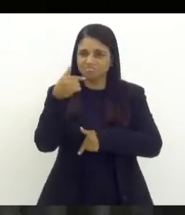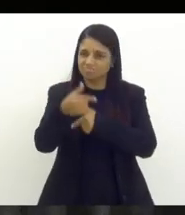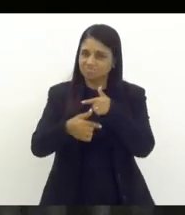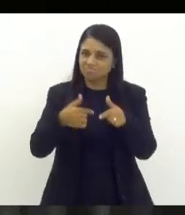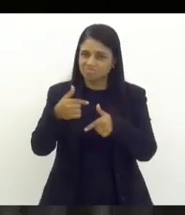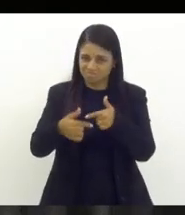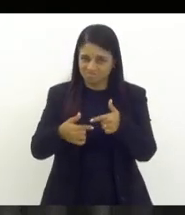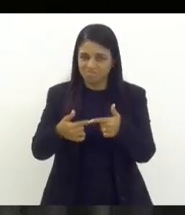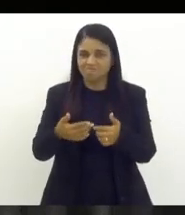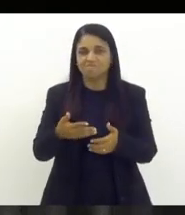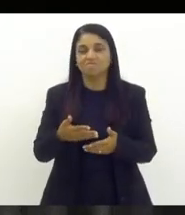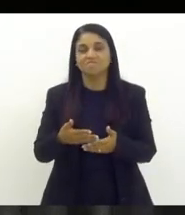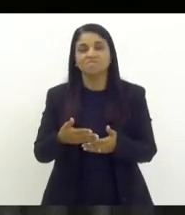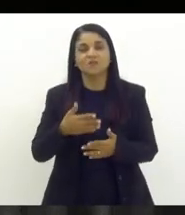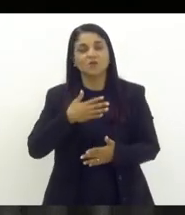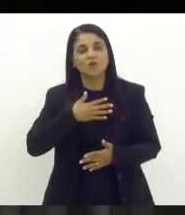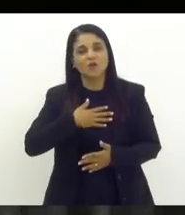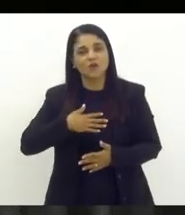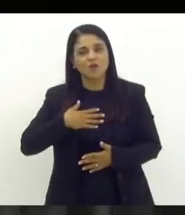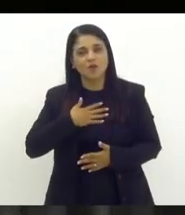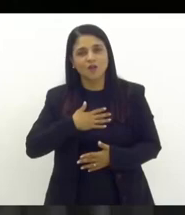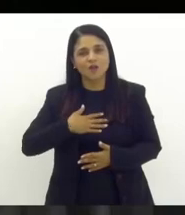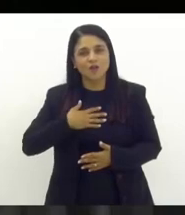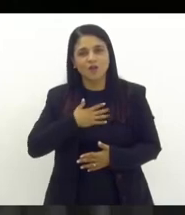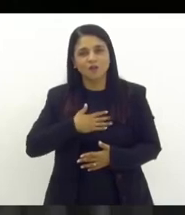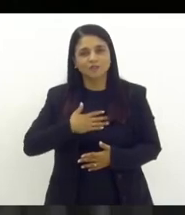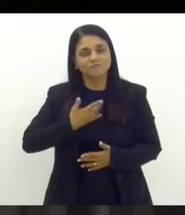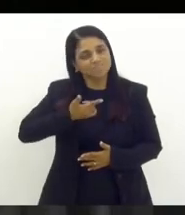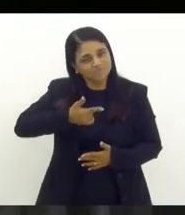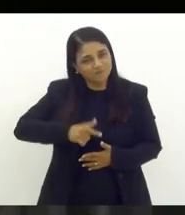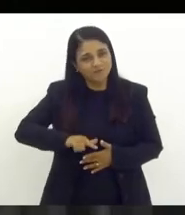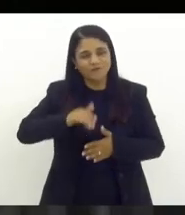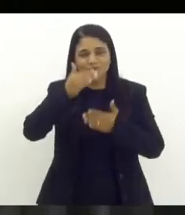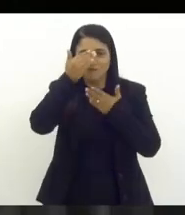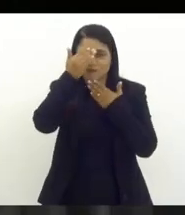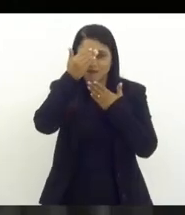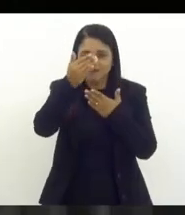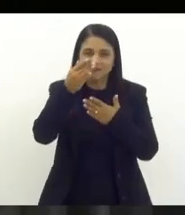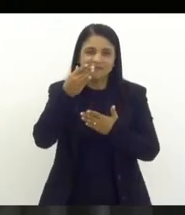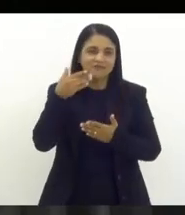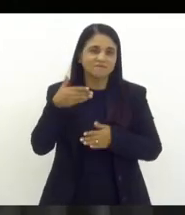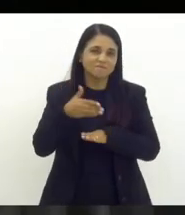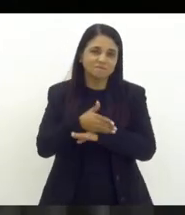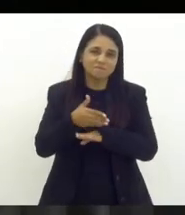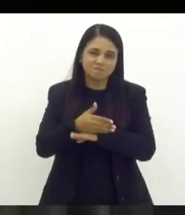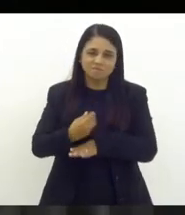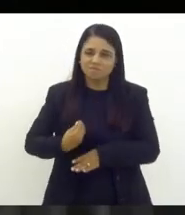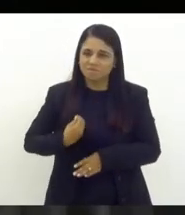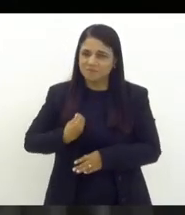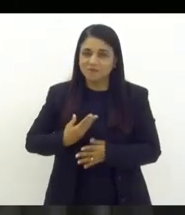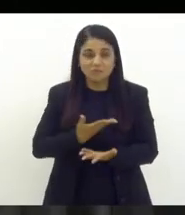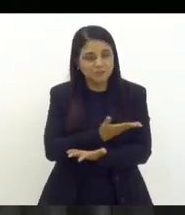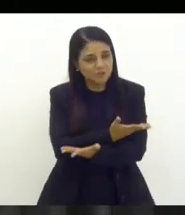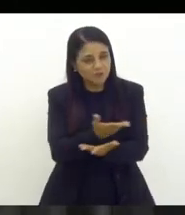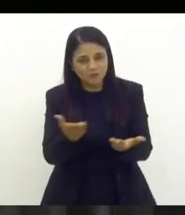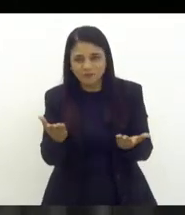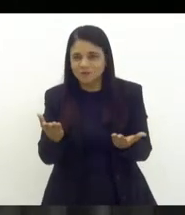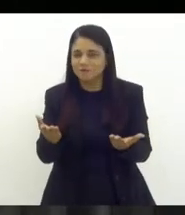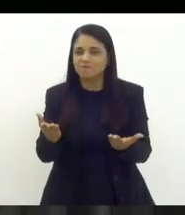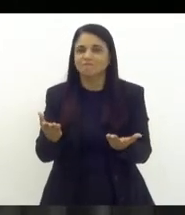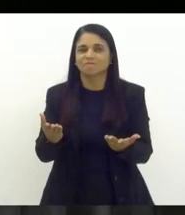e só gostaria de mais uma vez agradecer a presença de todos muito obrigada mesmo por vocês estar estarem